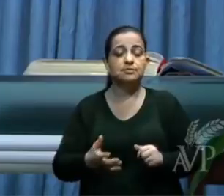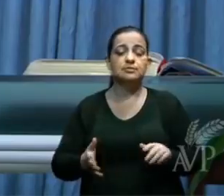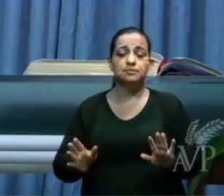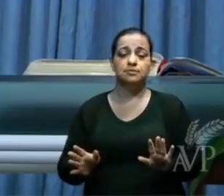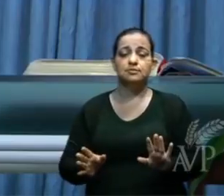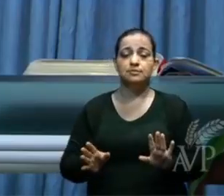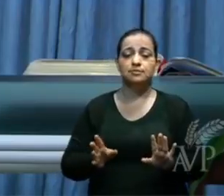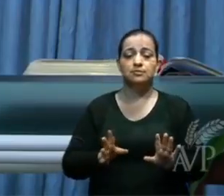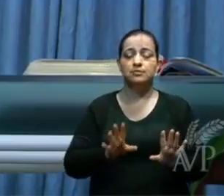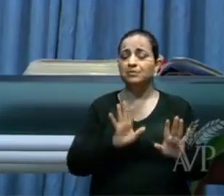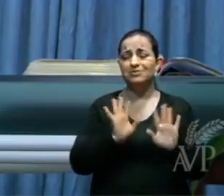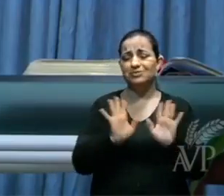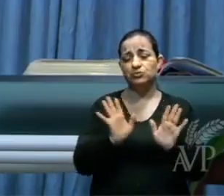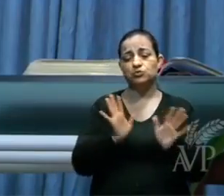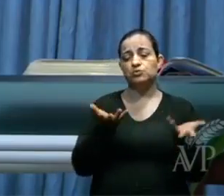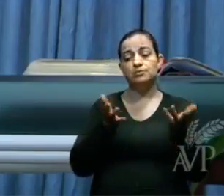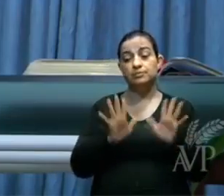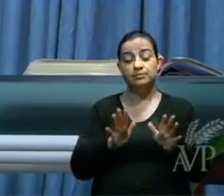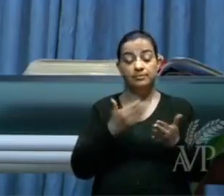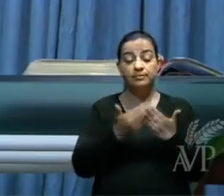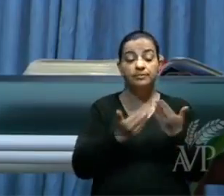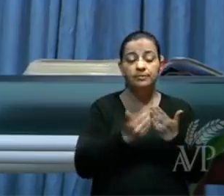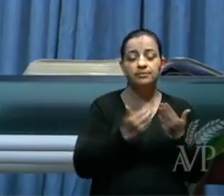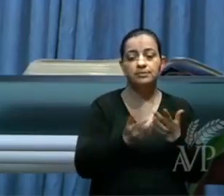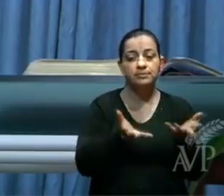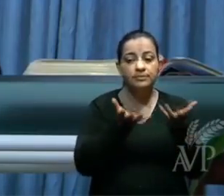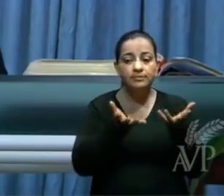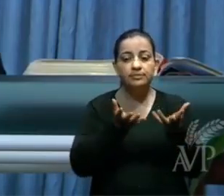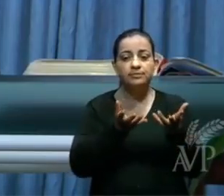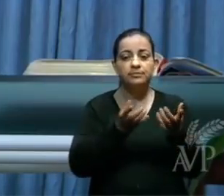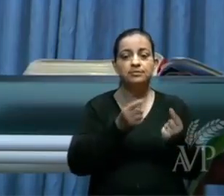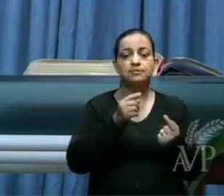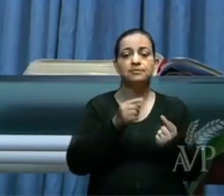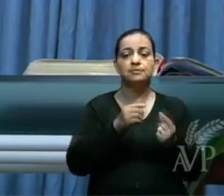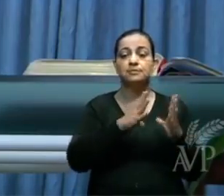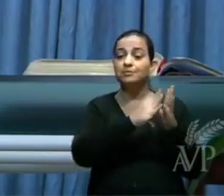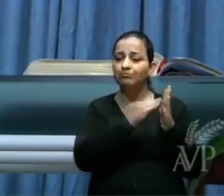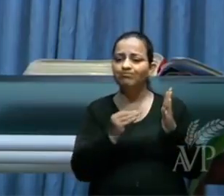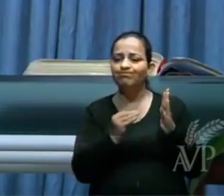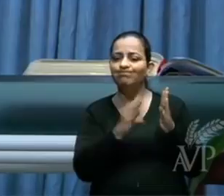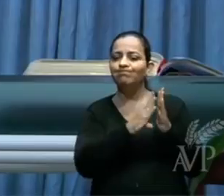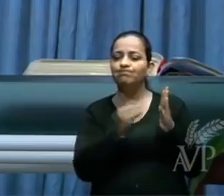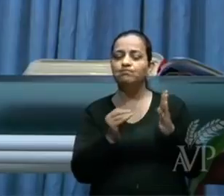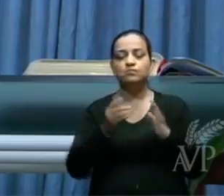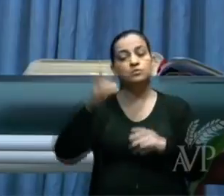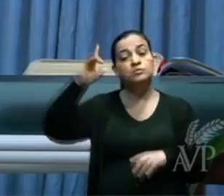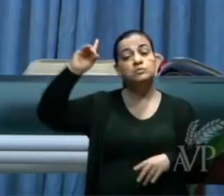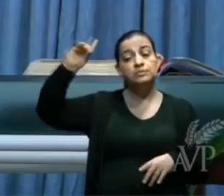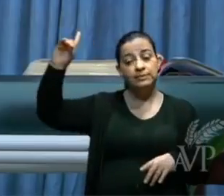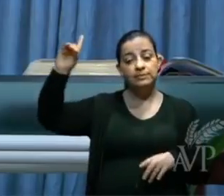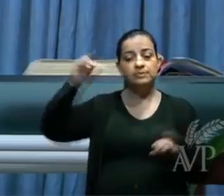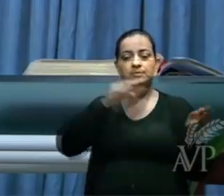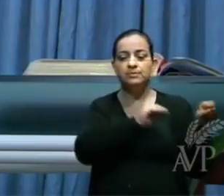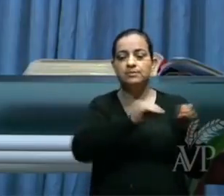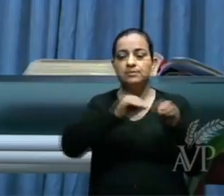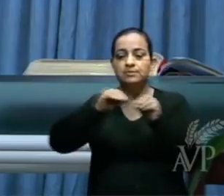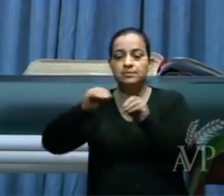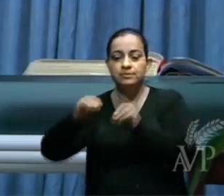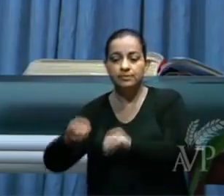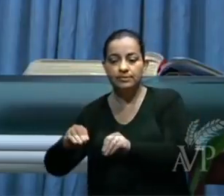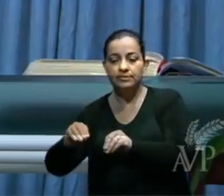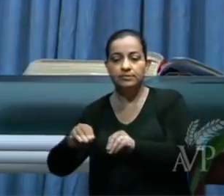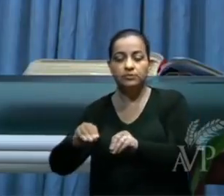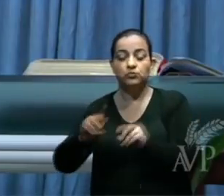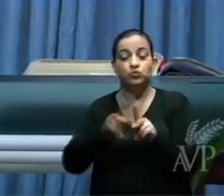e não queremos perder ver tipificado deus estava trazendo israel